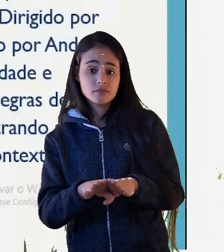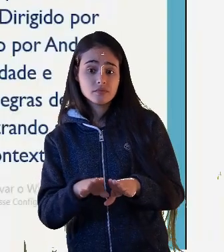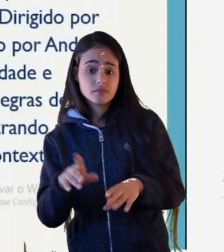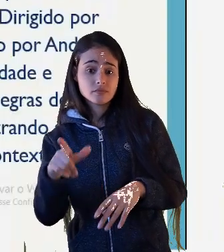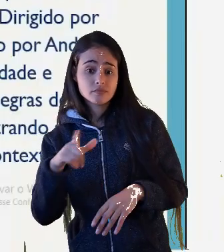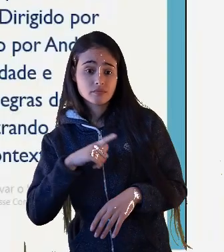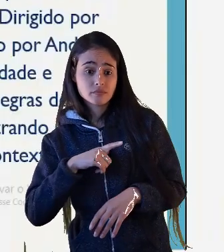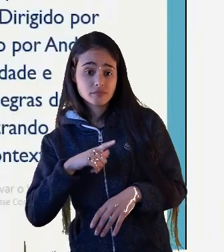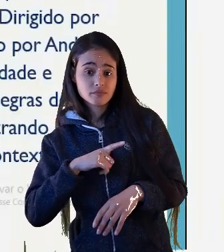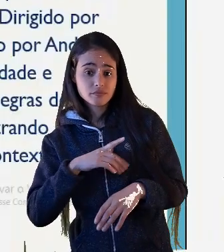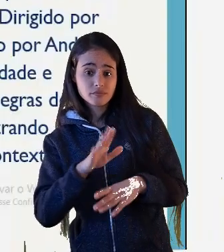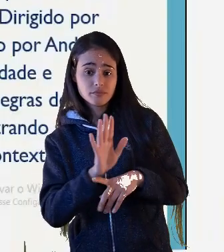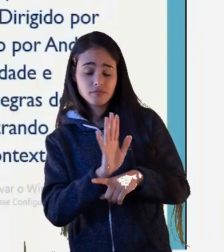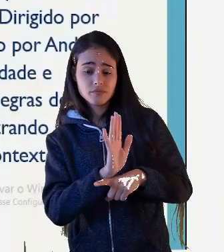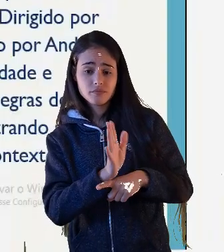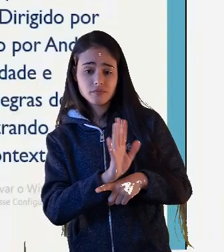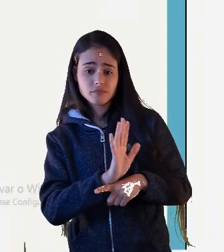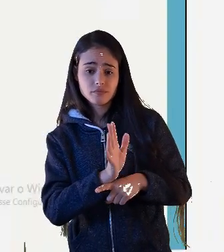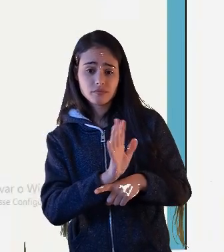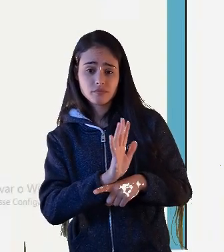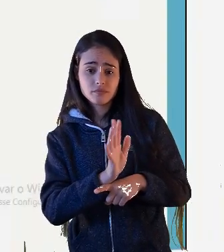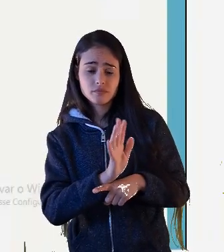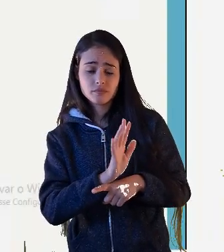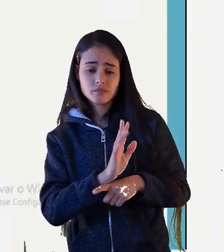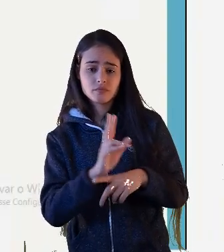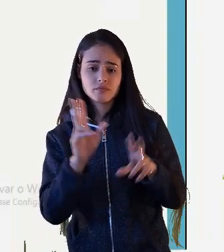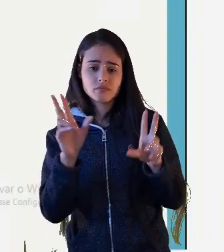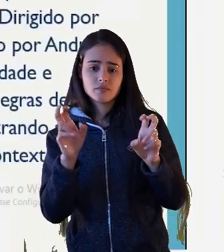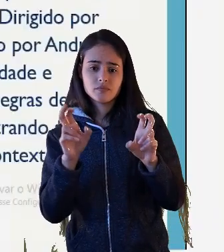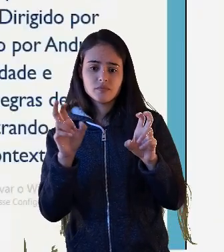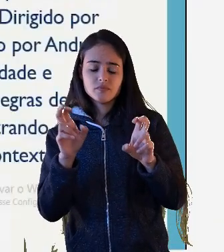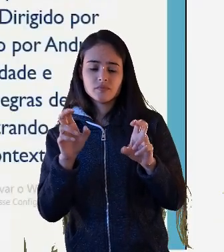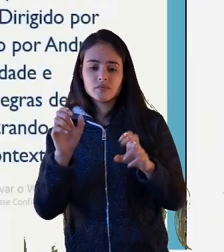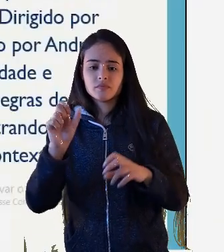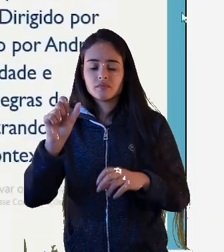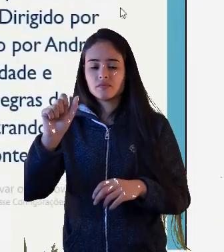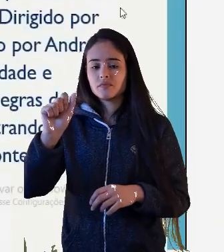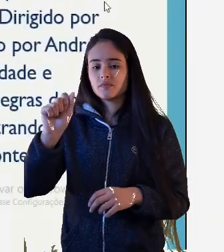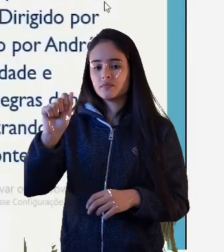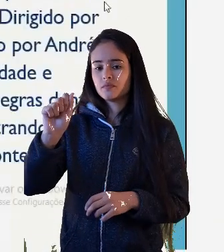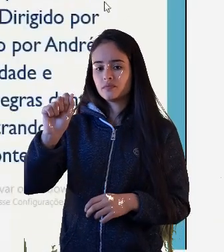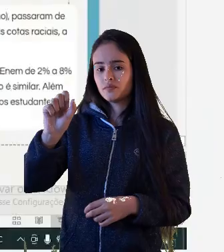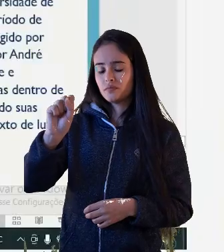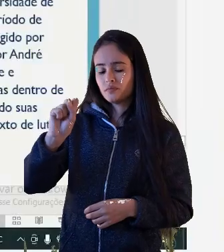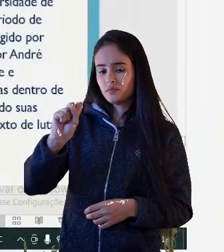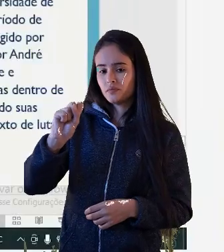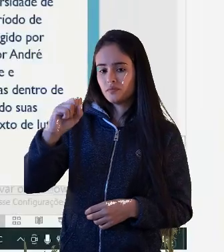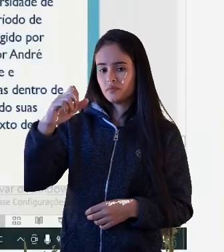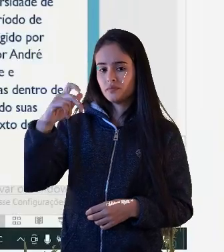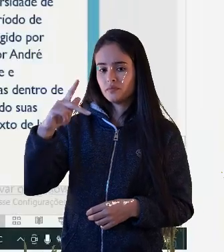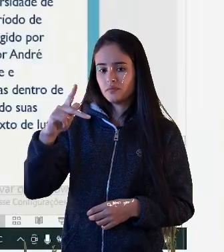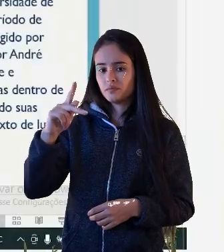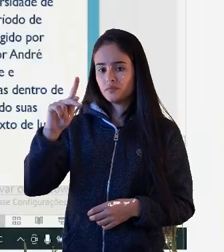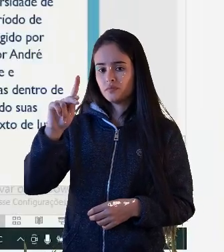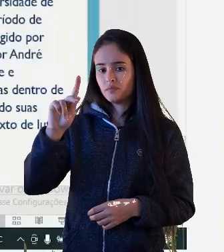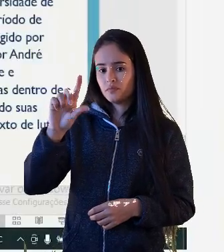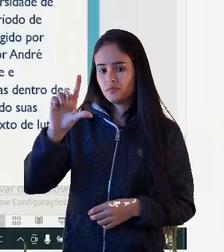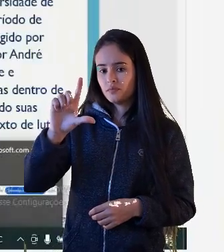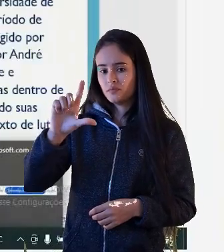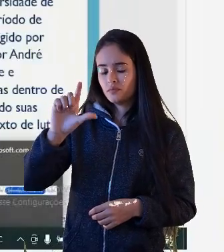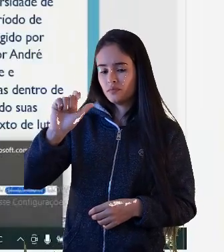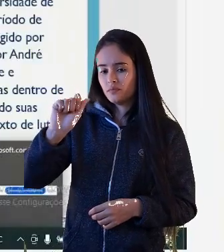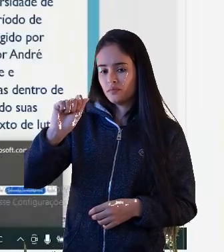mostrando suas vivências e desafios de um contexto de luta social, né? Então é isso. Vou de novo